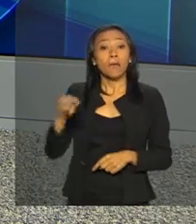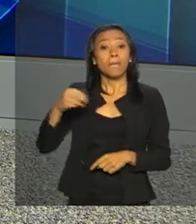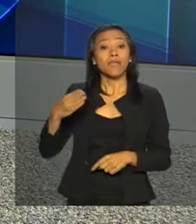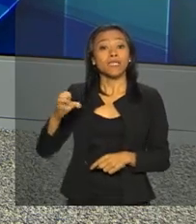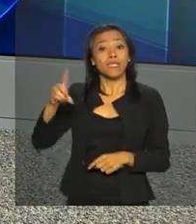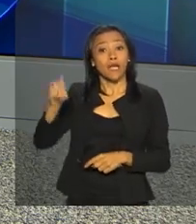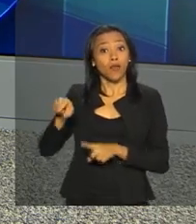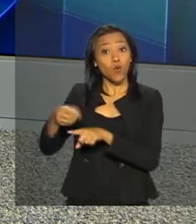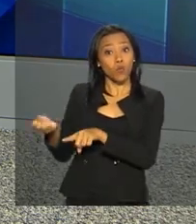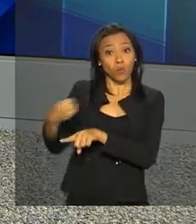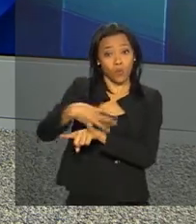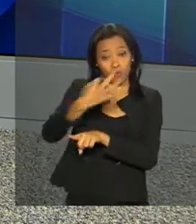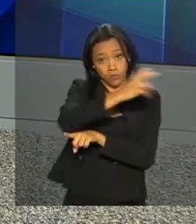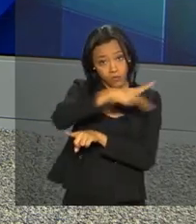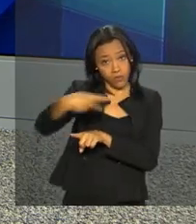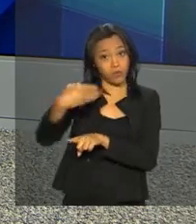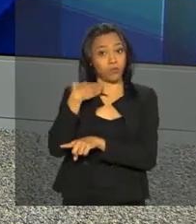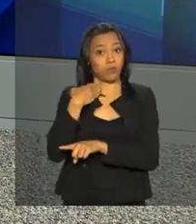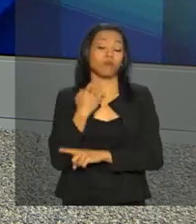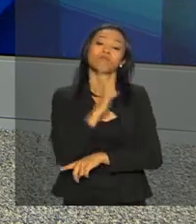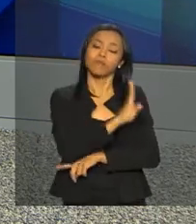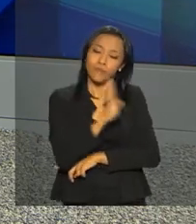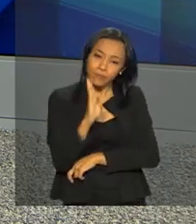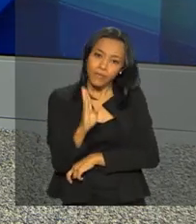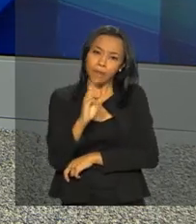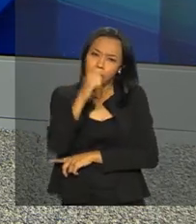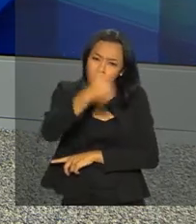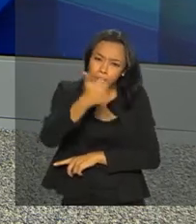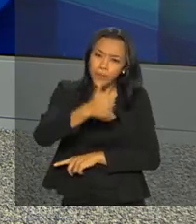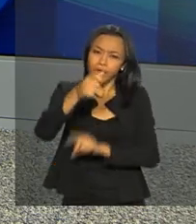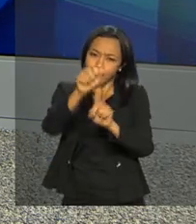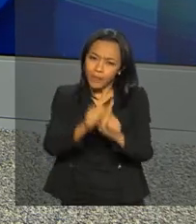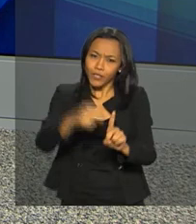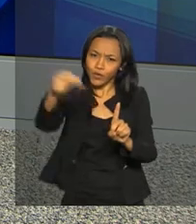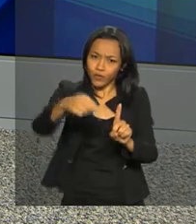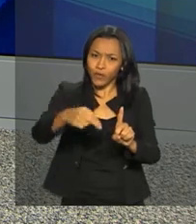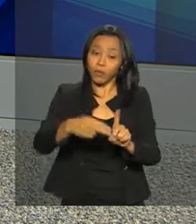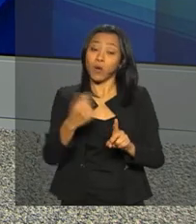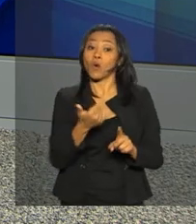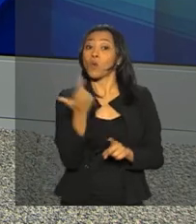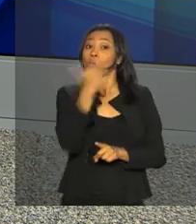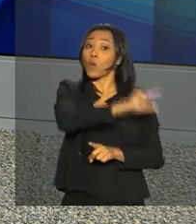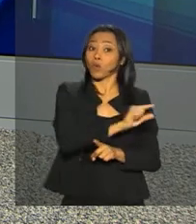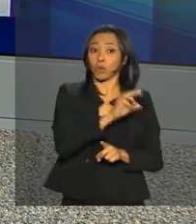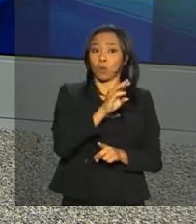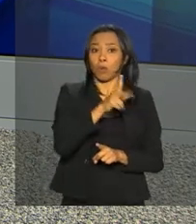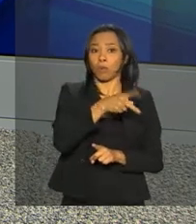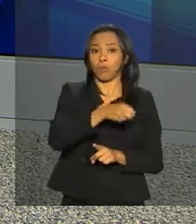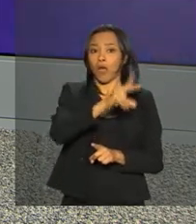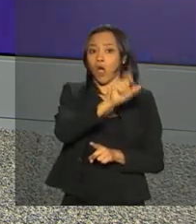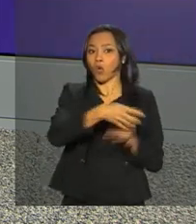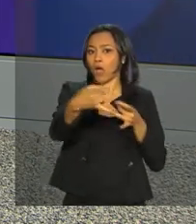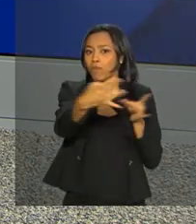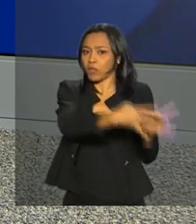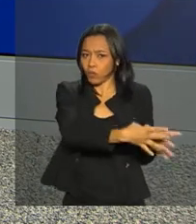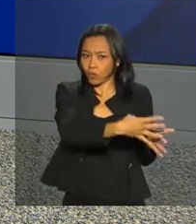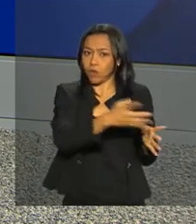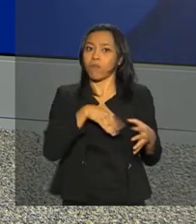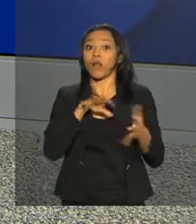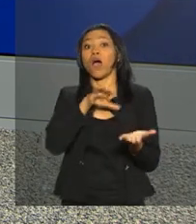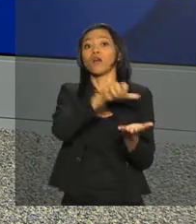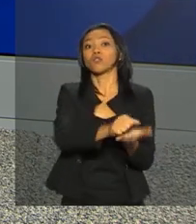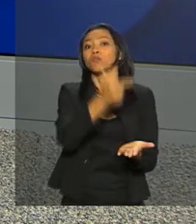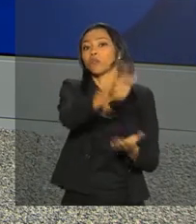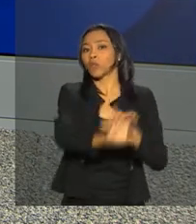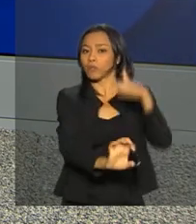presidente do Banco do Brasil a partir de 1º de novembro. Paulo Caffarelli deixa o cargo para assumir a empresa Cielo. Marcelo Abutto tem